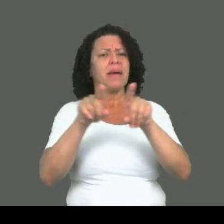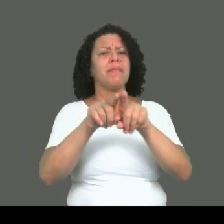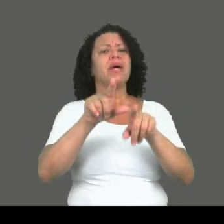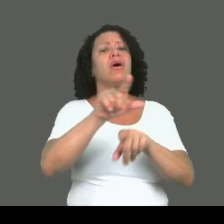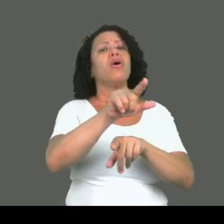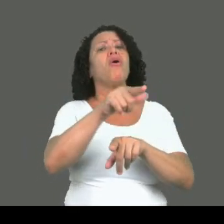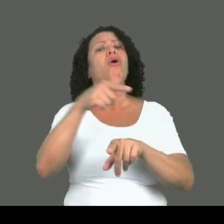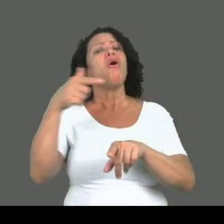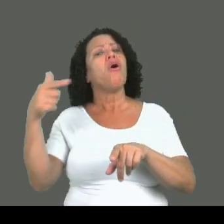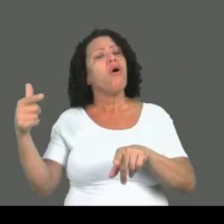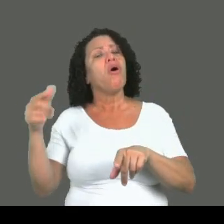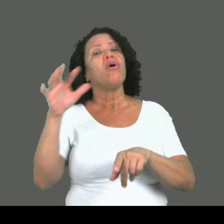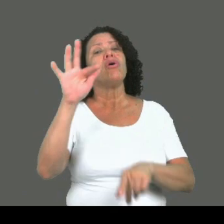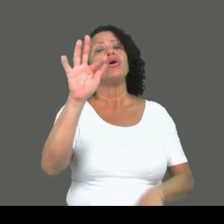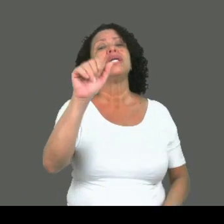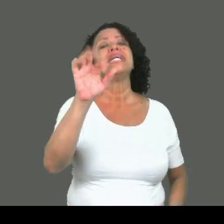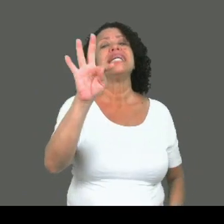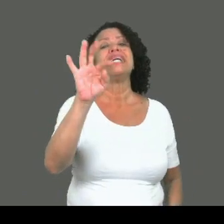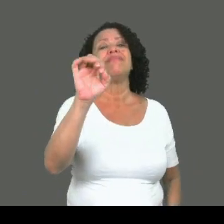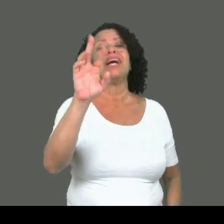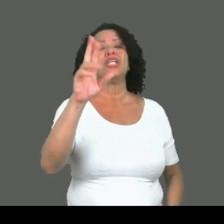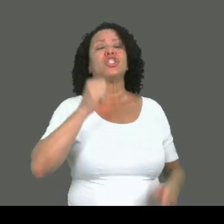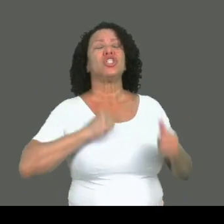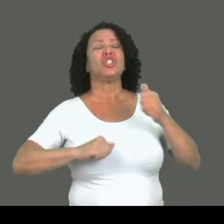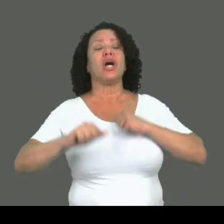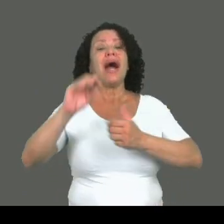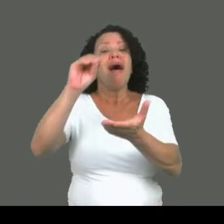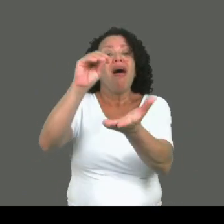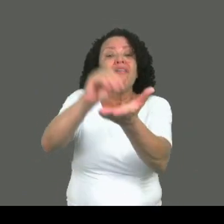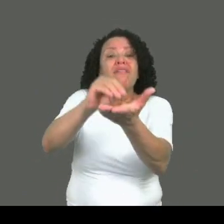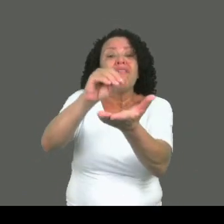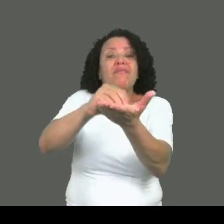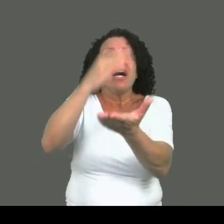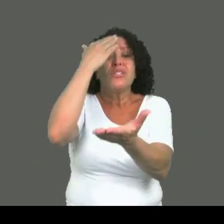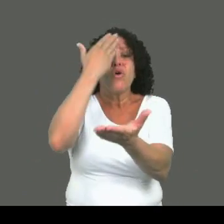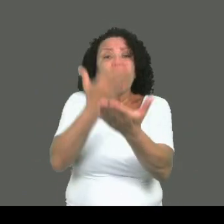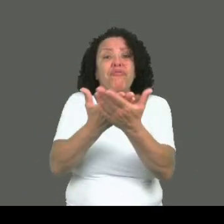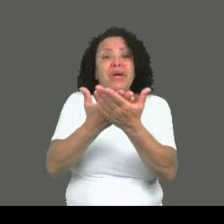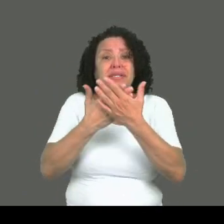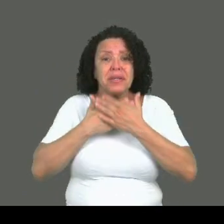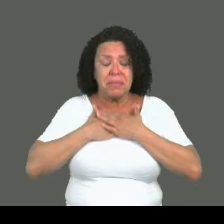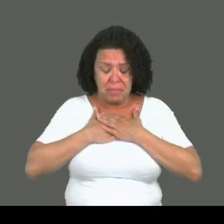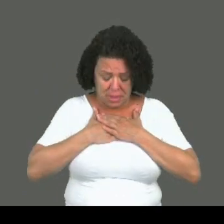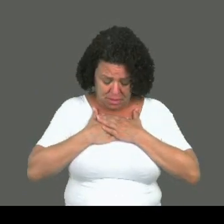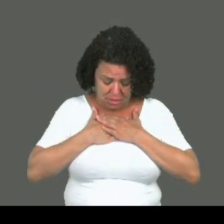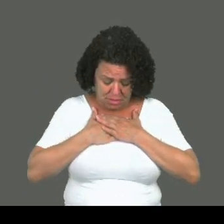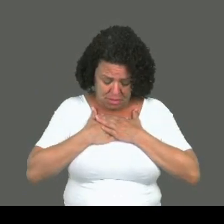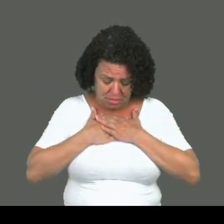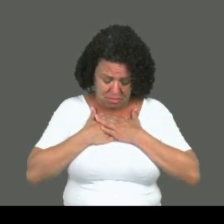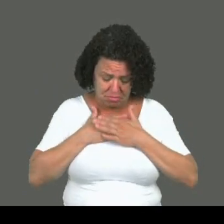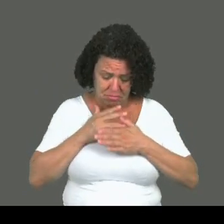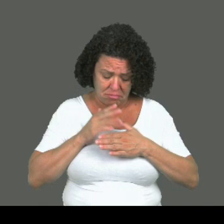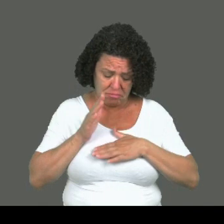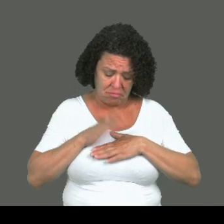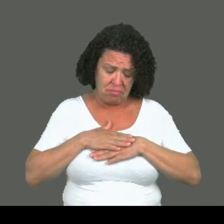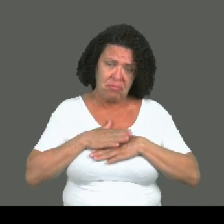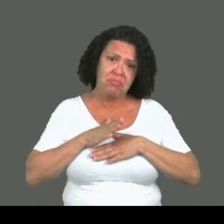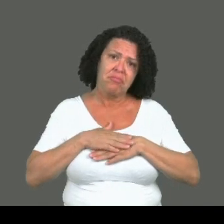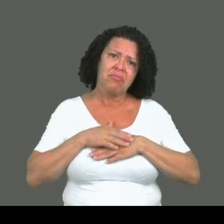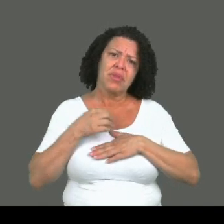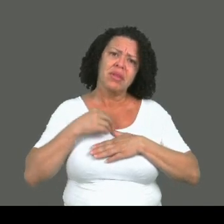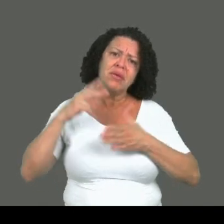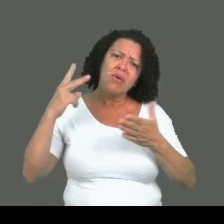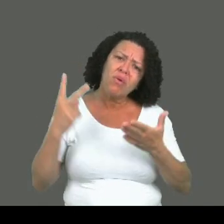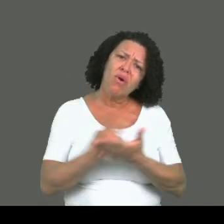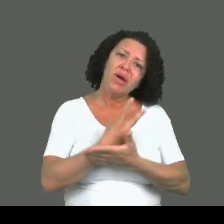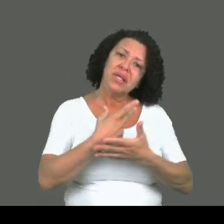fator gerador de ansiedade, a falta de confiança em si mesmo na própria capacidade de